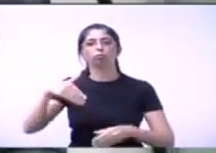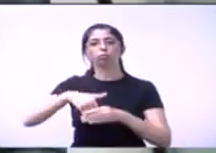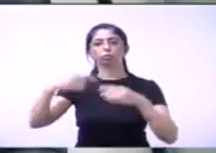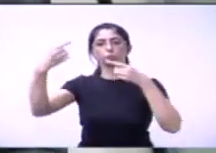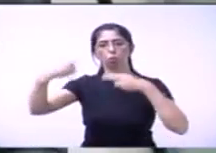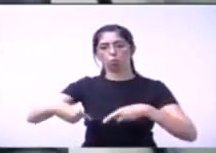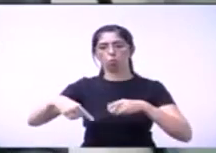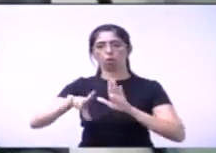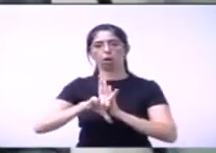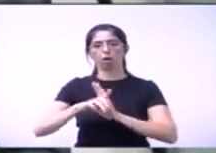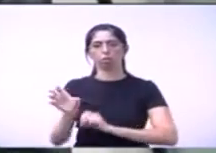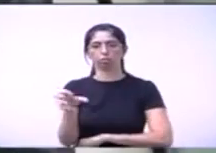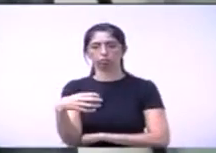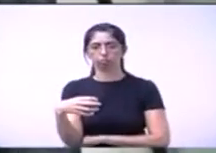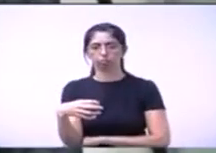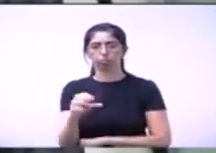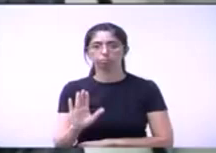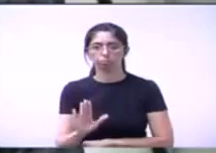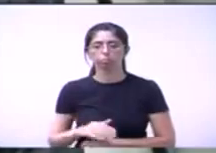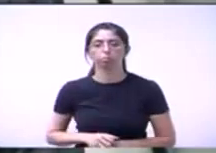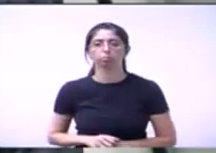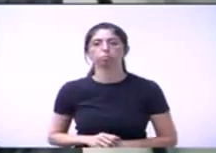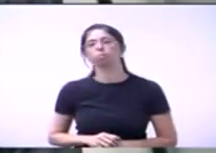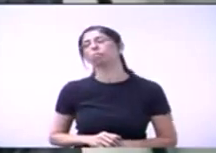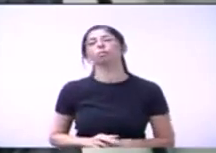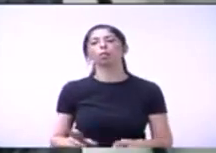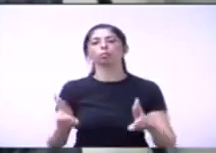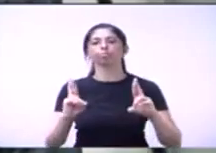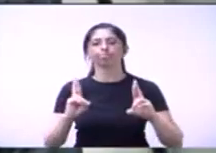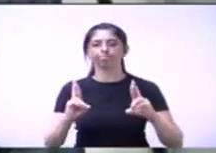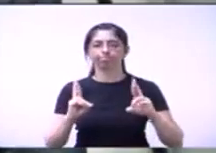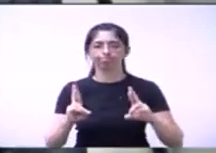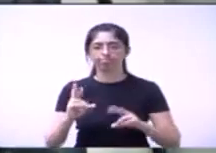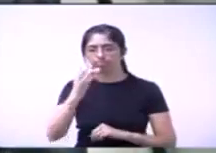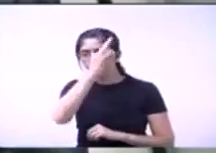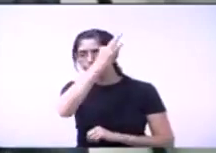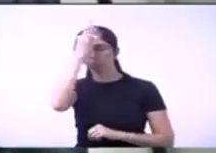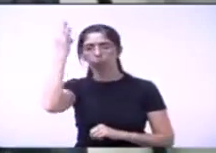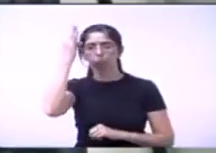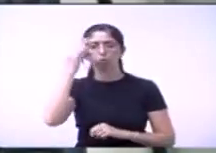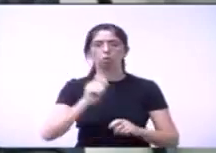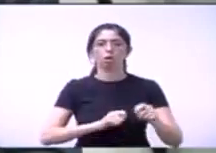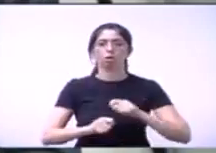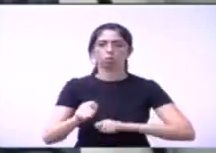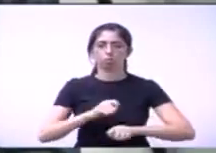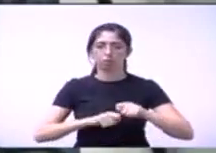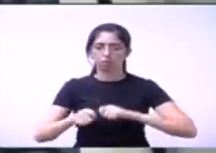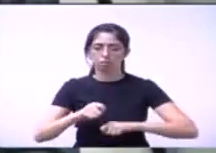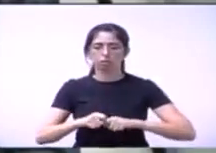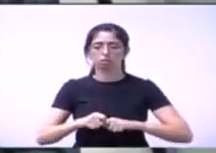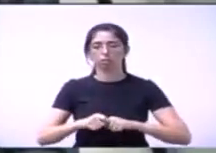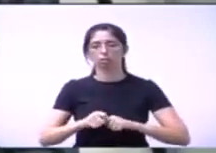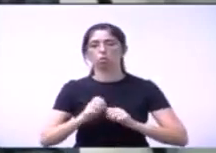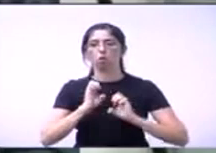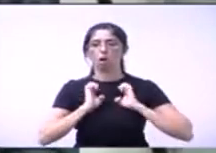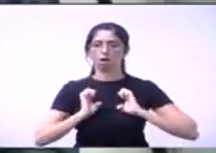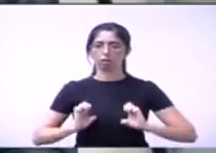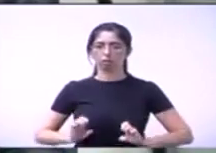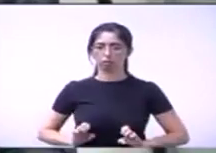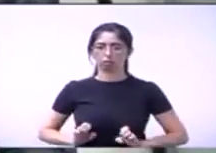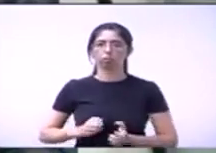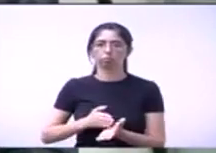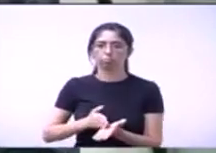faço votos de que o governo possa continuar com a política séria que vem sendo feito para